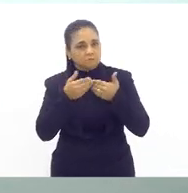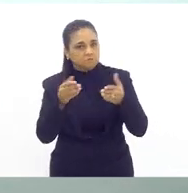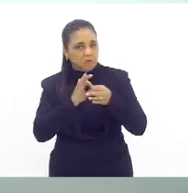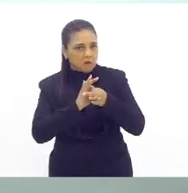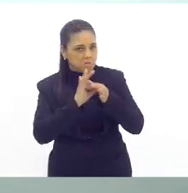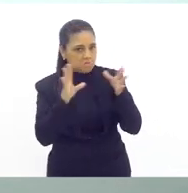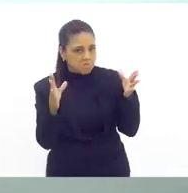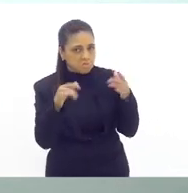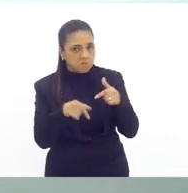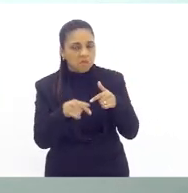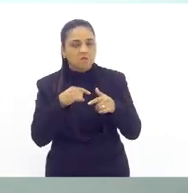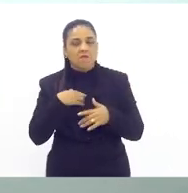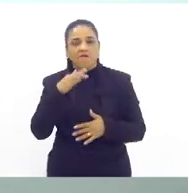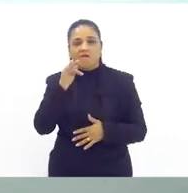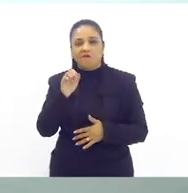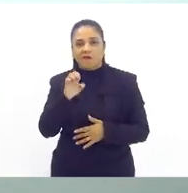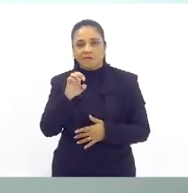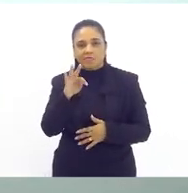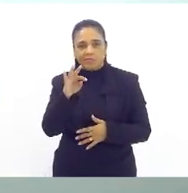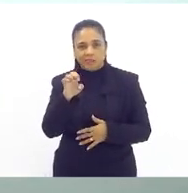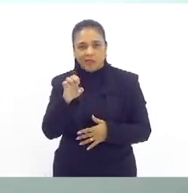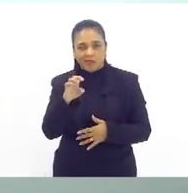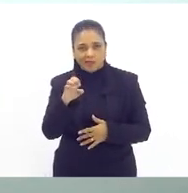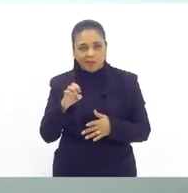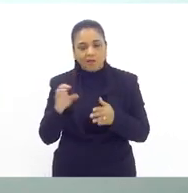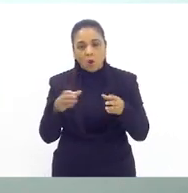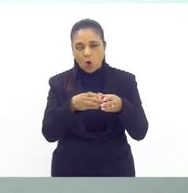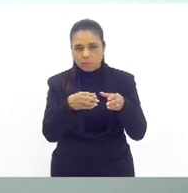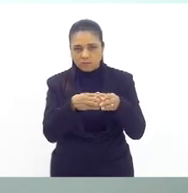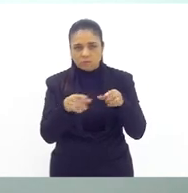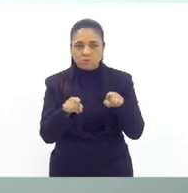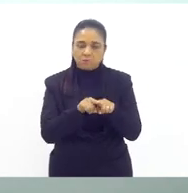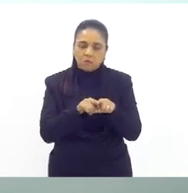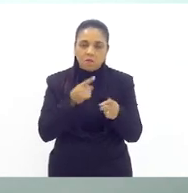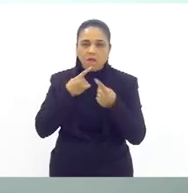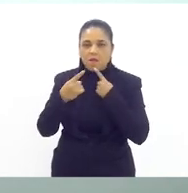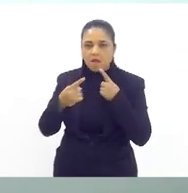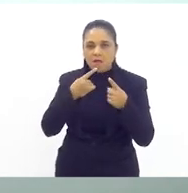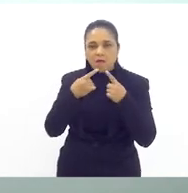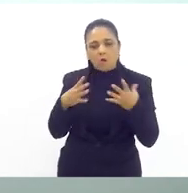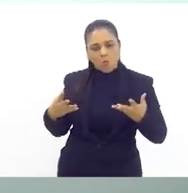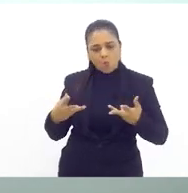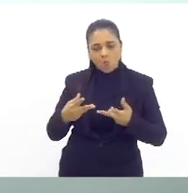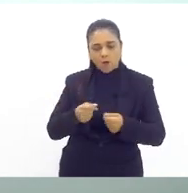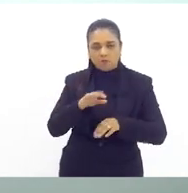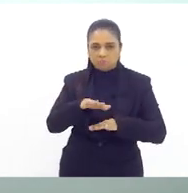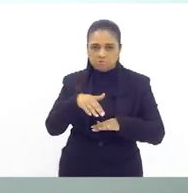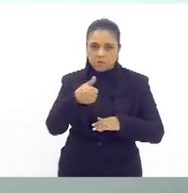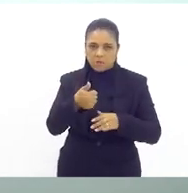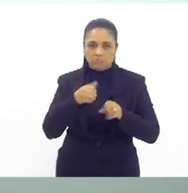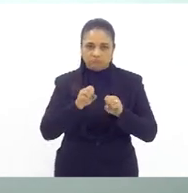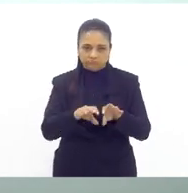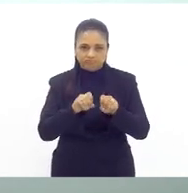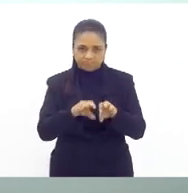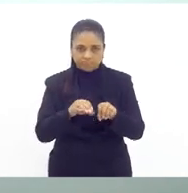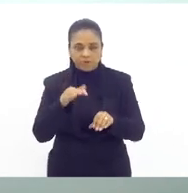Faetec e da comissão para estar sempre em diálogo para melhorar a qualidade da educação